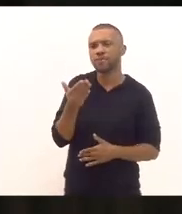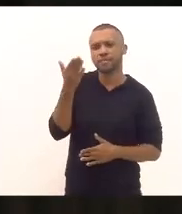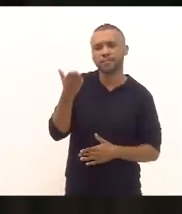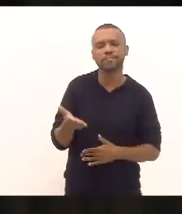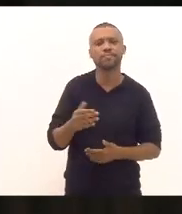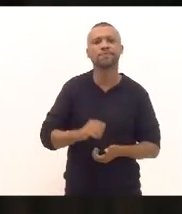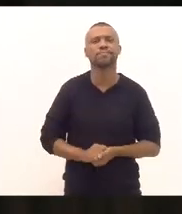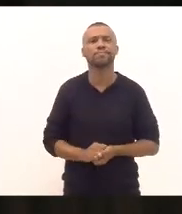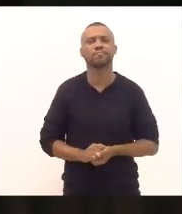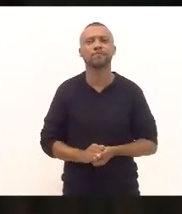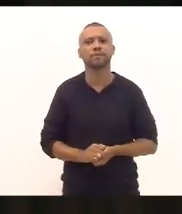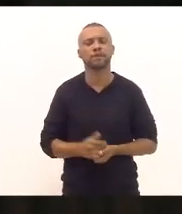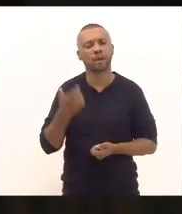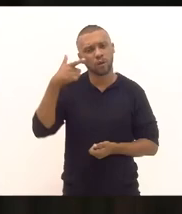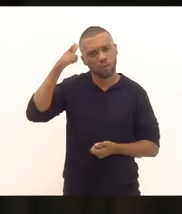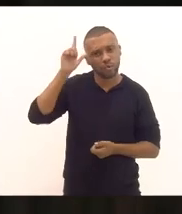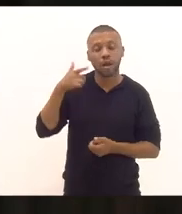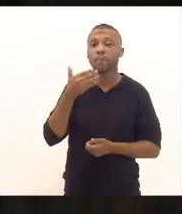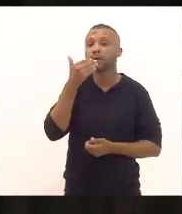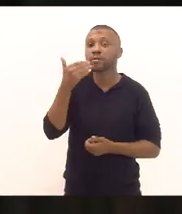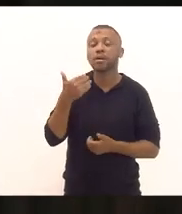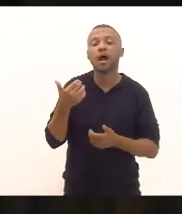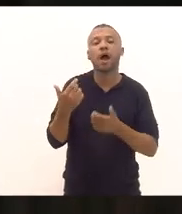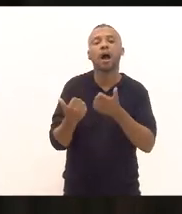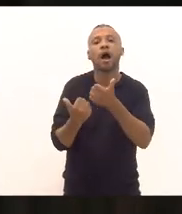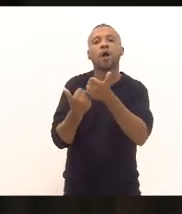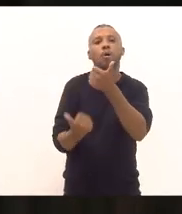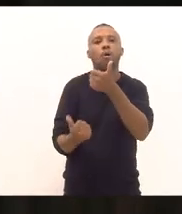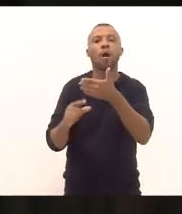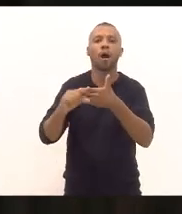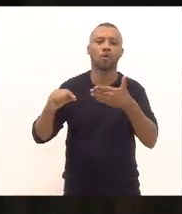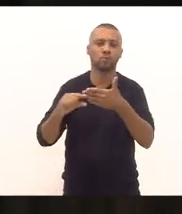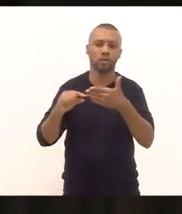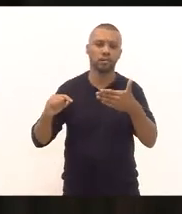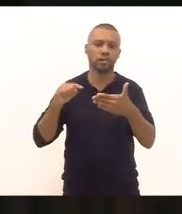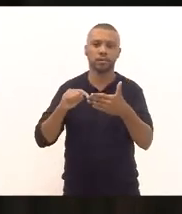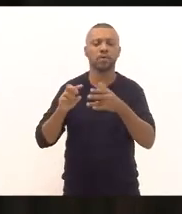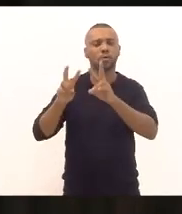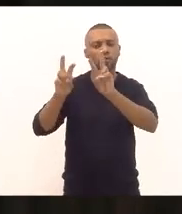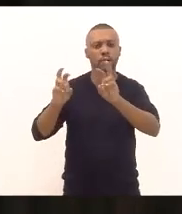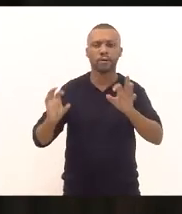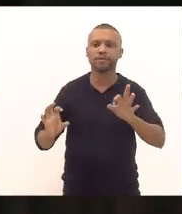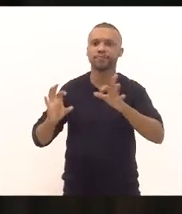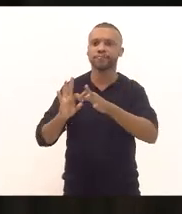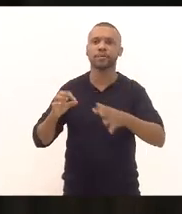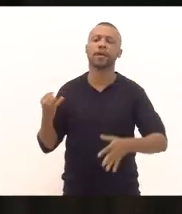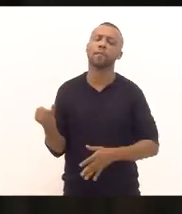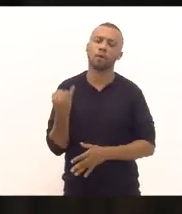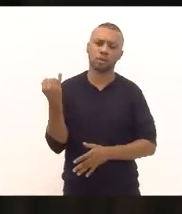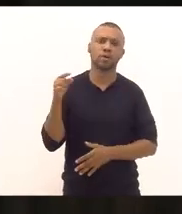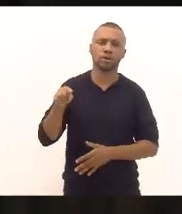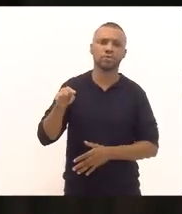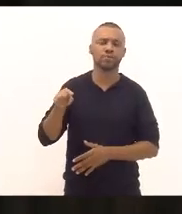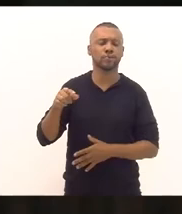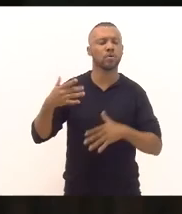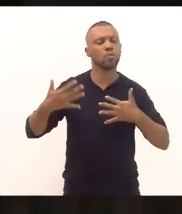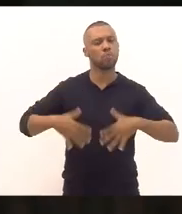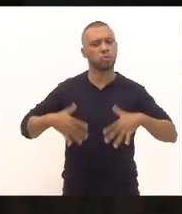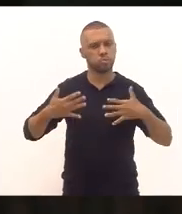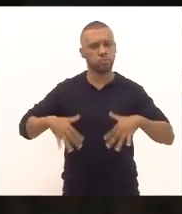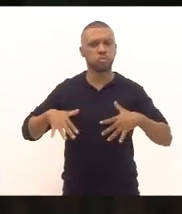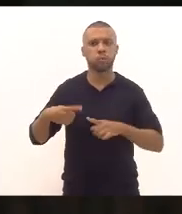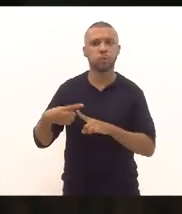eu tava dos Paulo também a coautoria porque é uma é uma temática também que para mim é muito caro